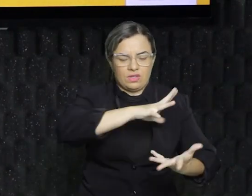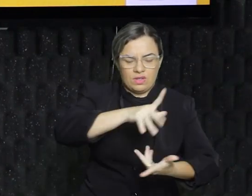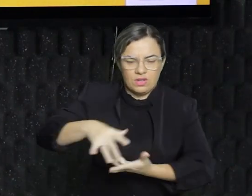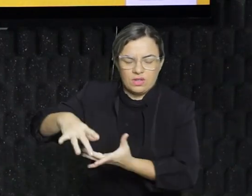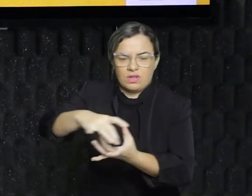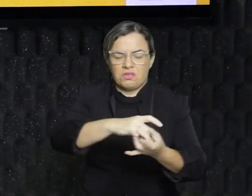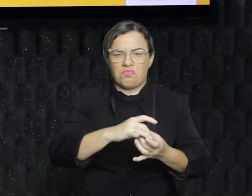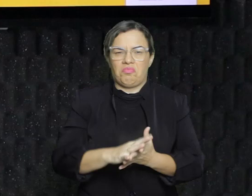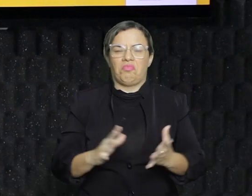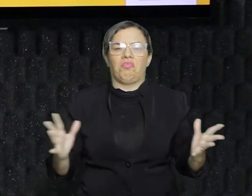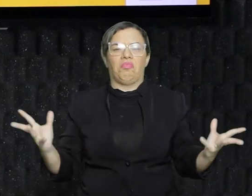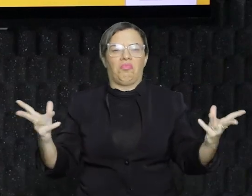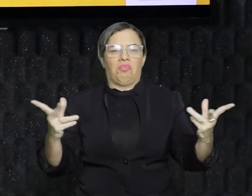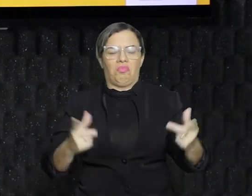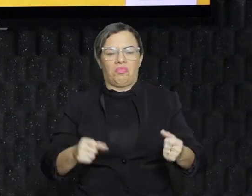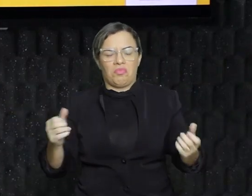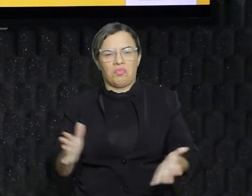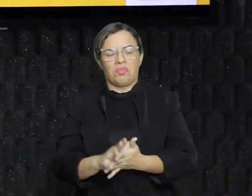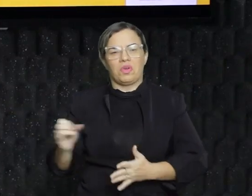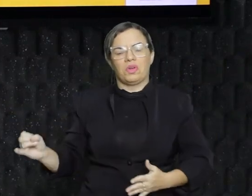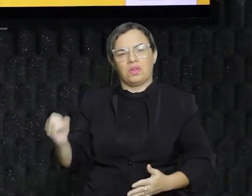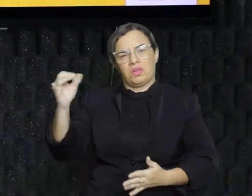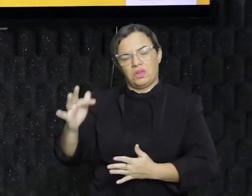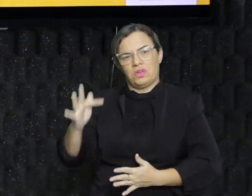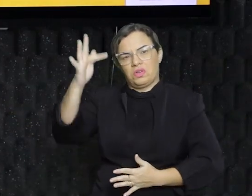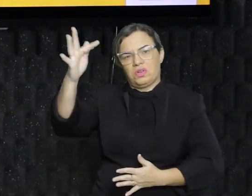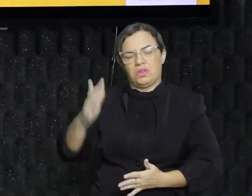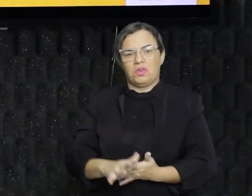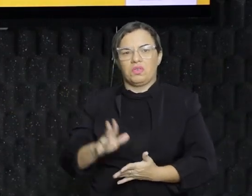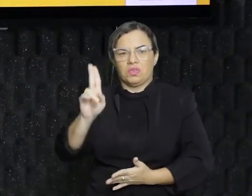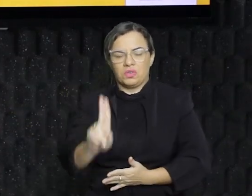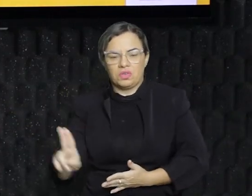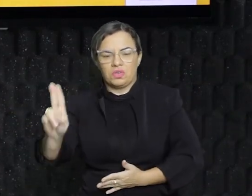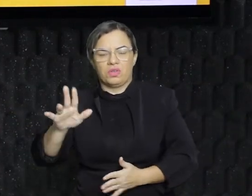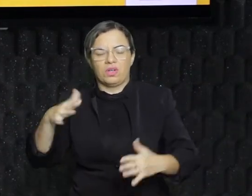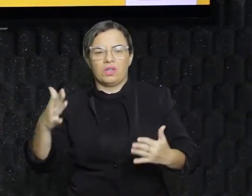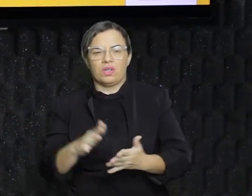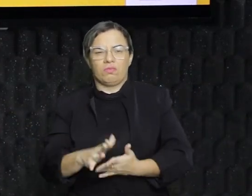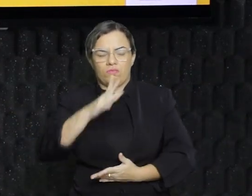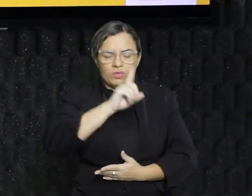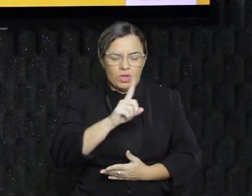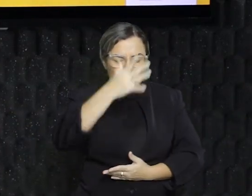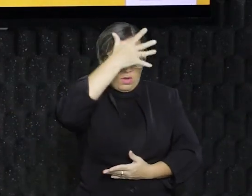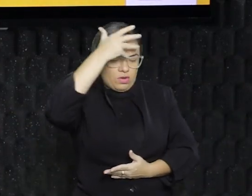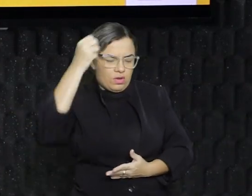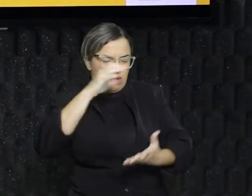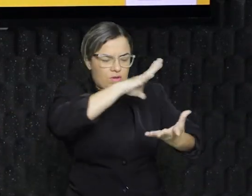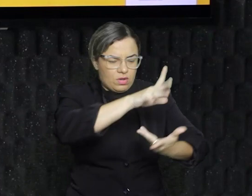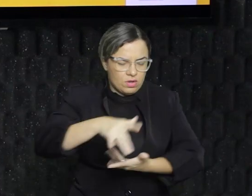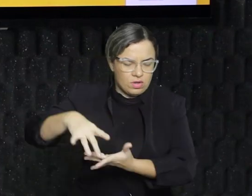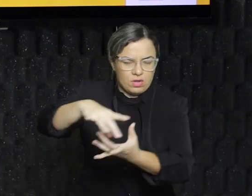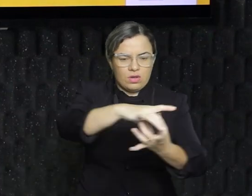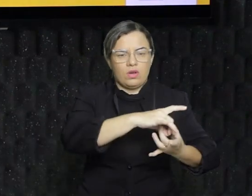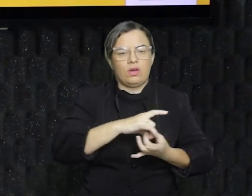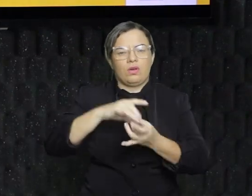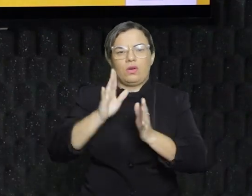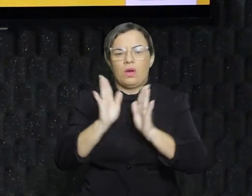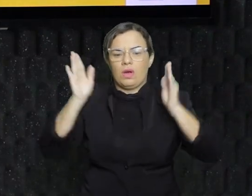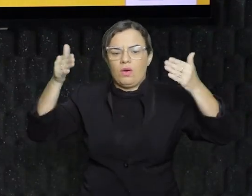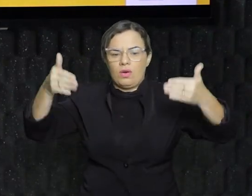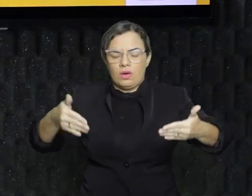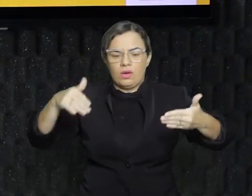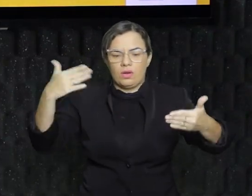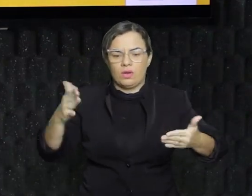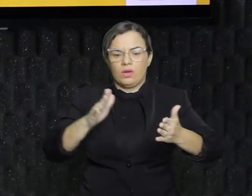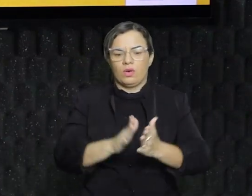questão muito importante, meu estudante, meu futuro universitário, não esqueça, quando se fala em globalização, você precisa estar muito atento